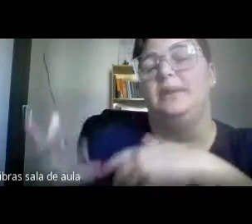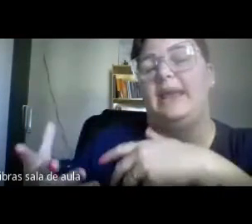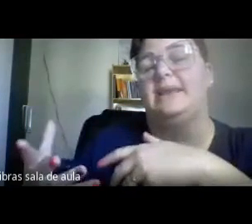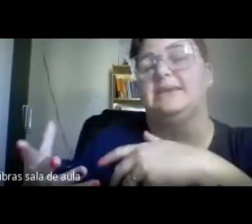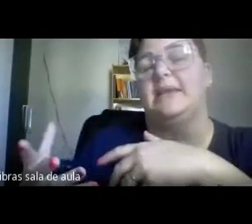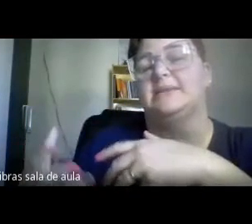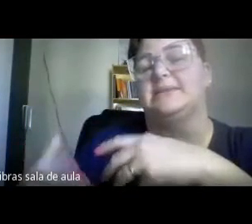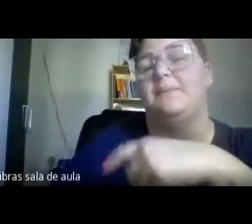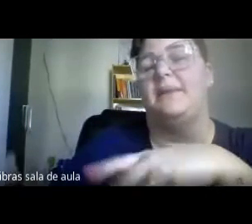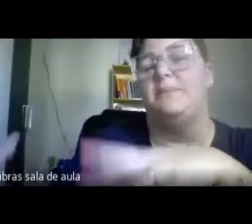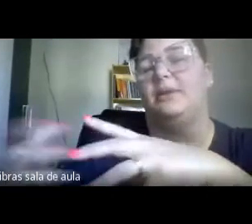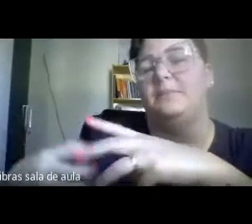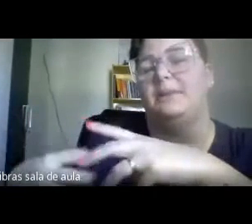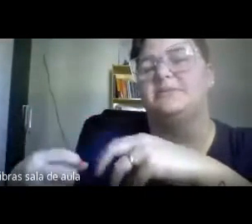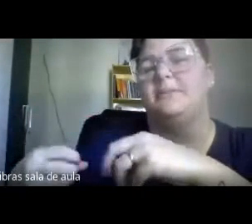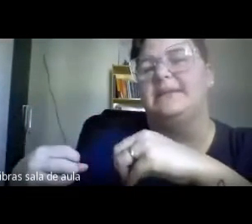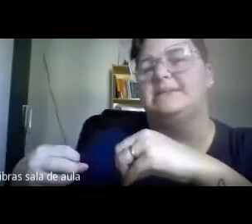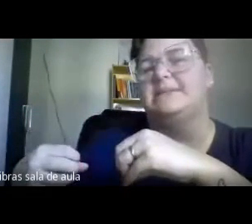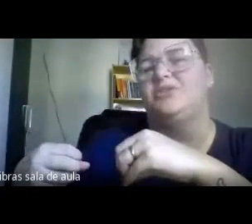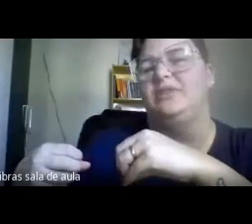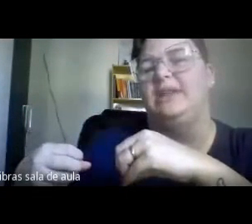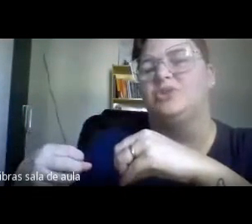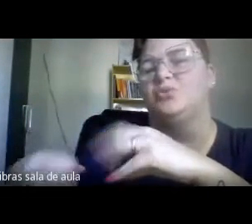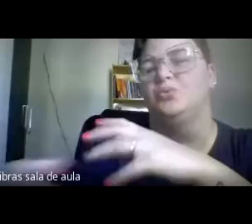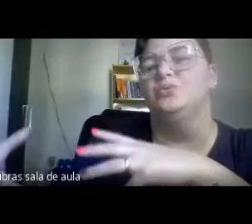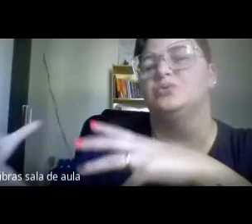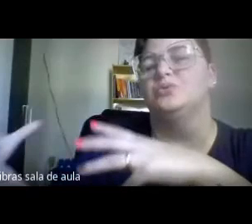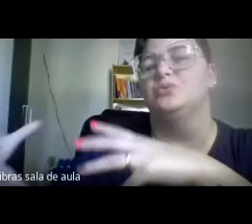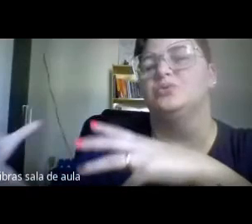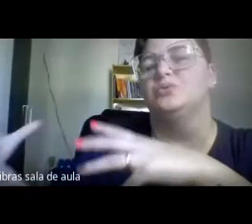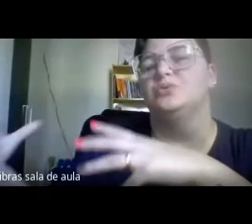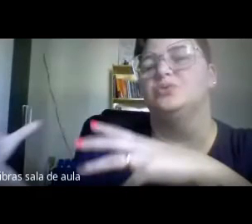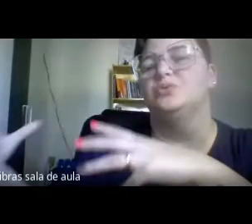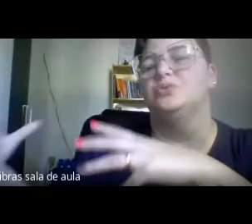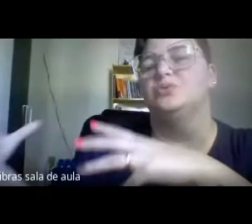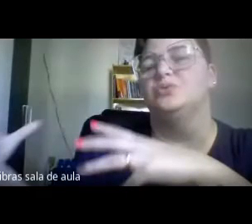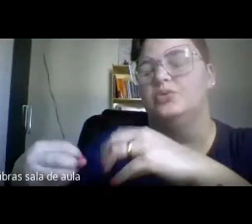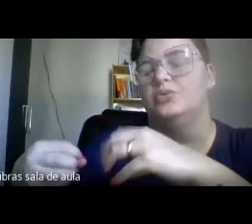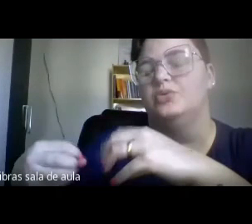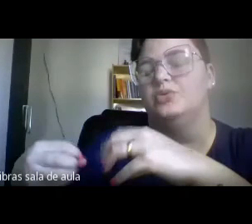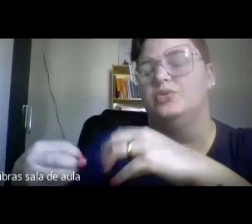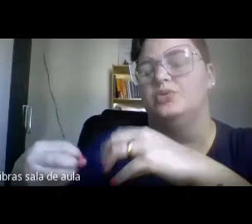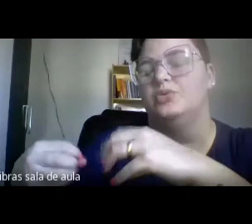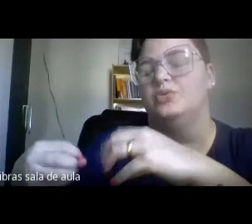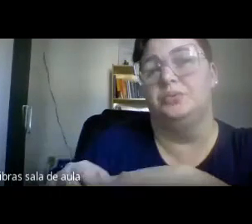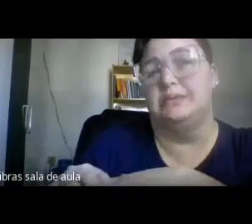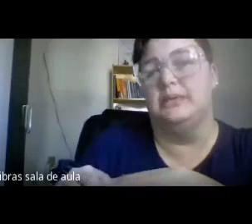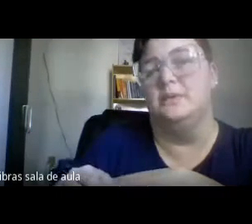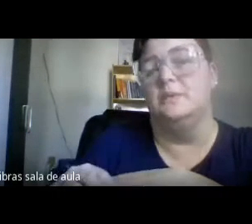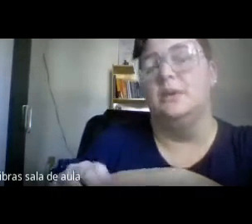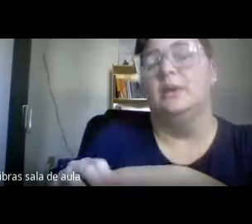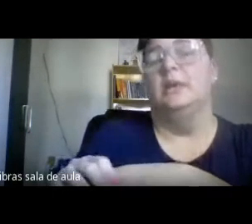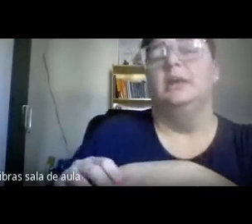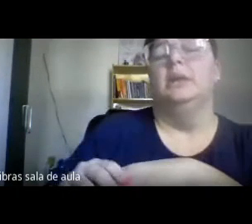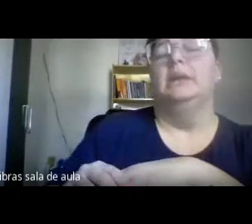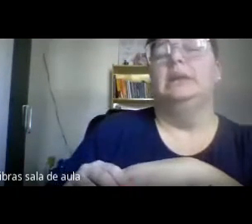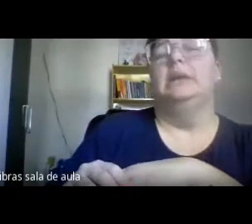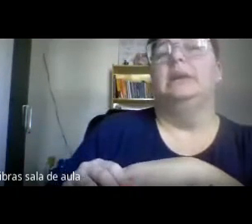mostrando para eles que eles também podem participar dessas atividades junto dos alunos de inclusão,